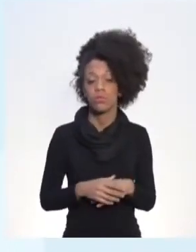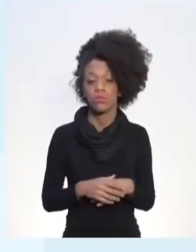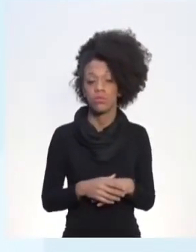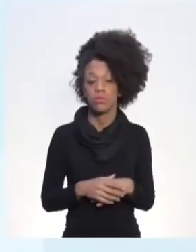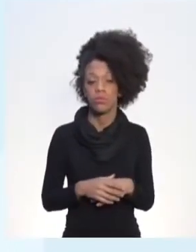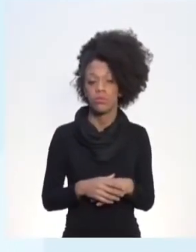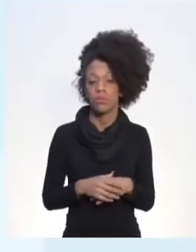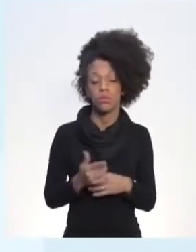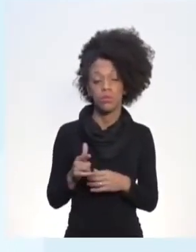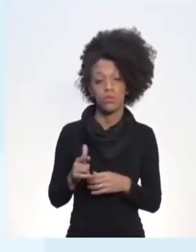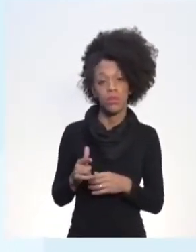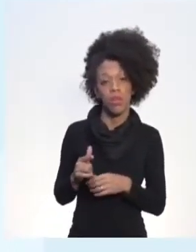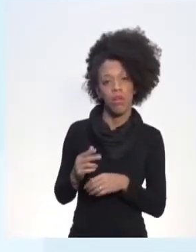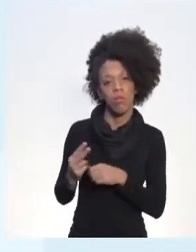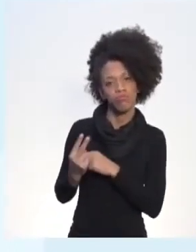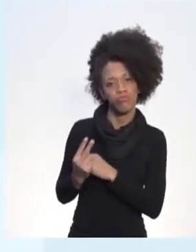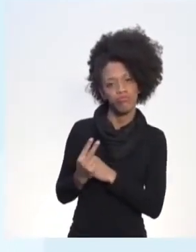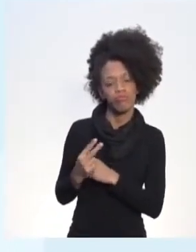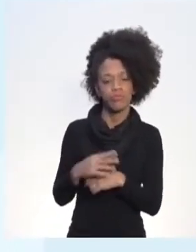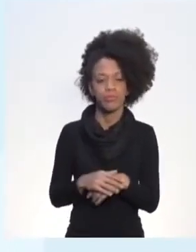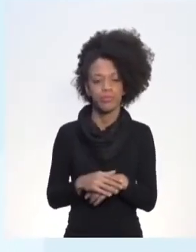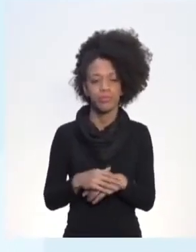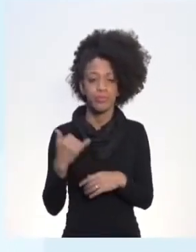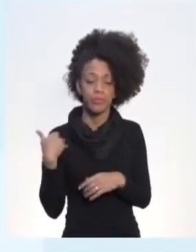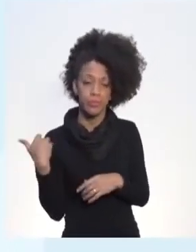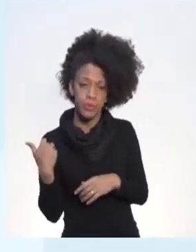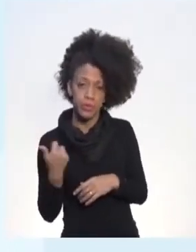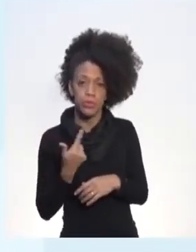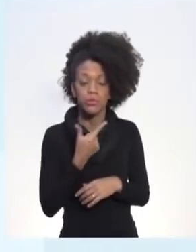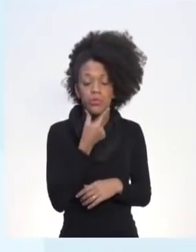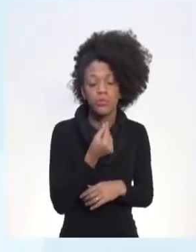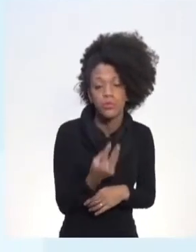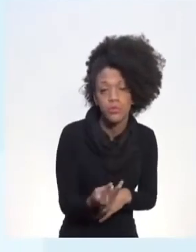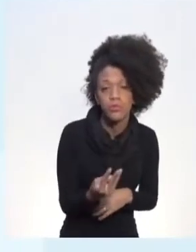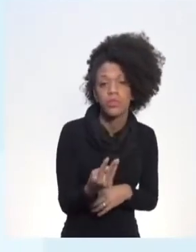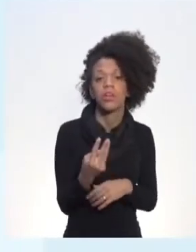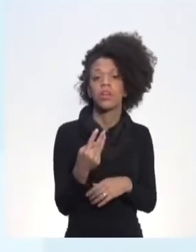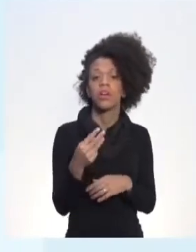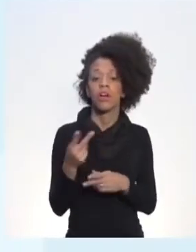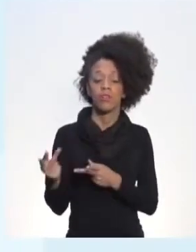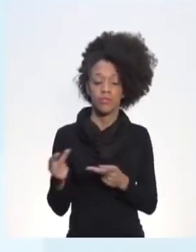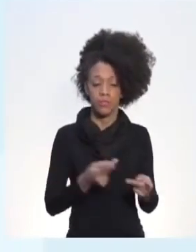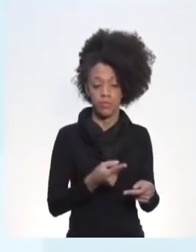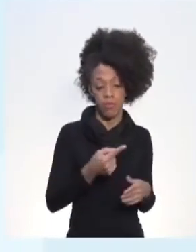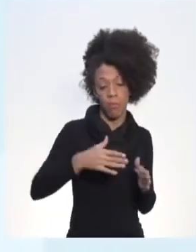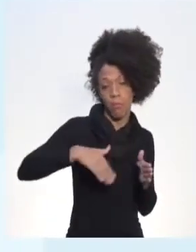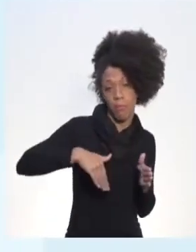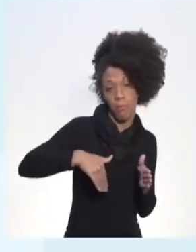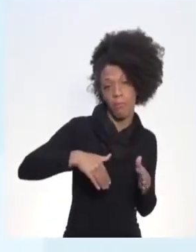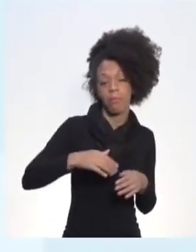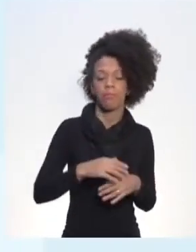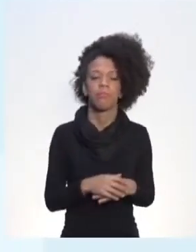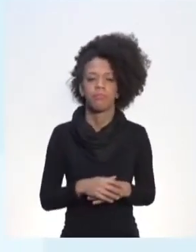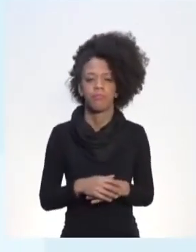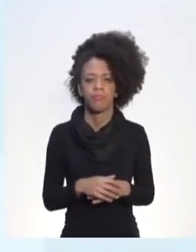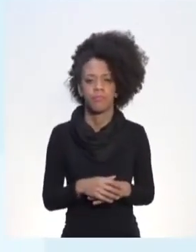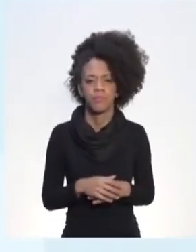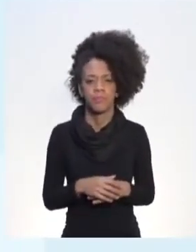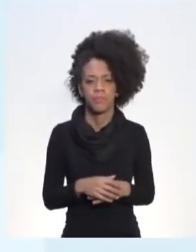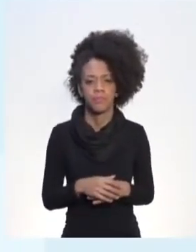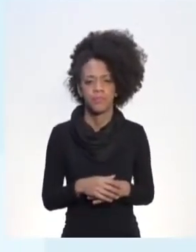Da Pro Márcia. Menino de 3 anos visita a praia pela primeira vez.